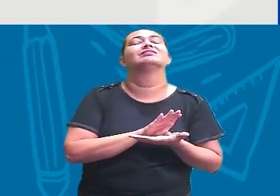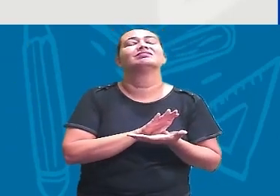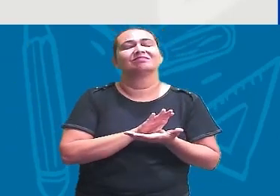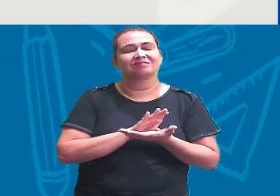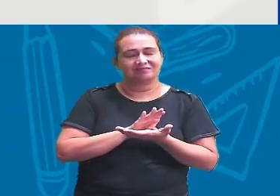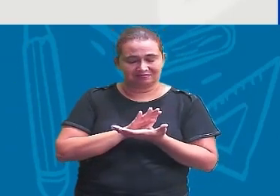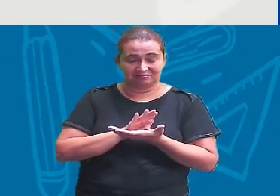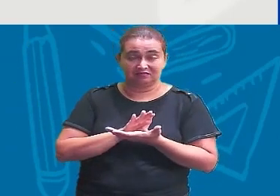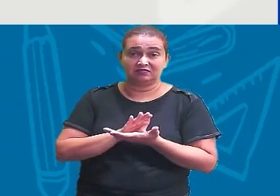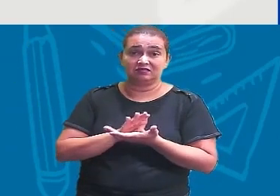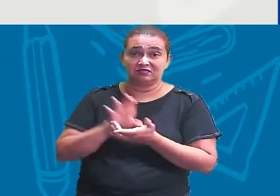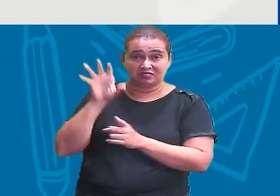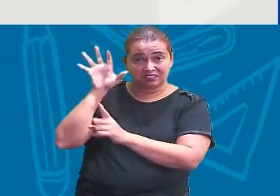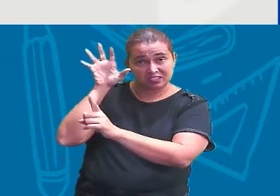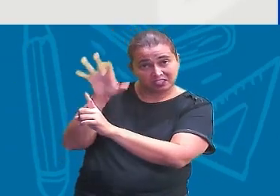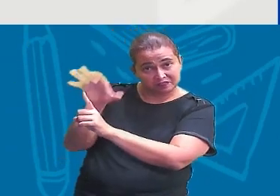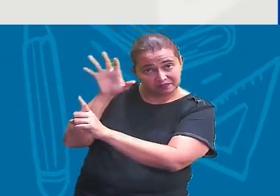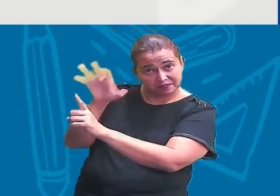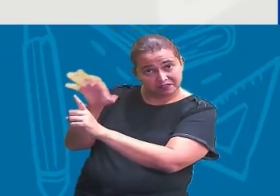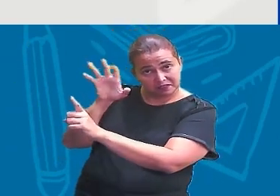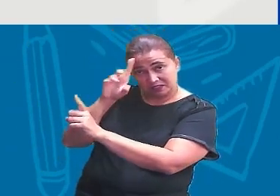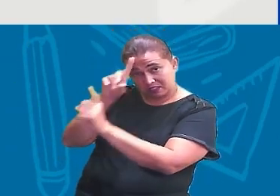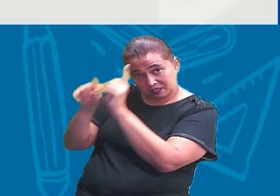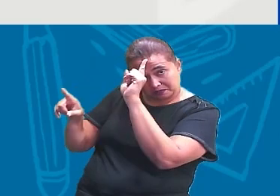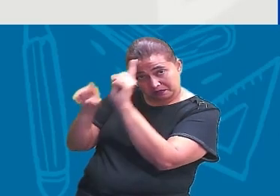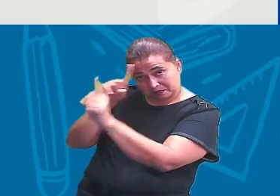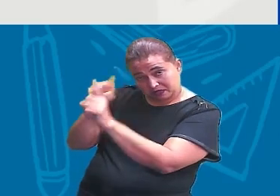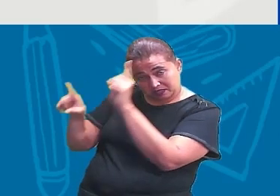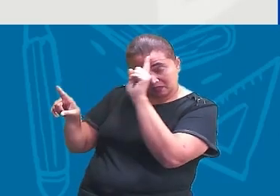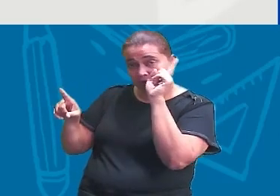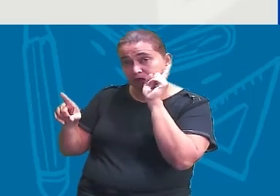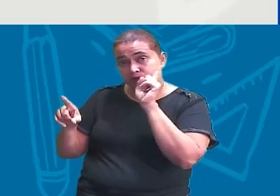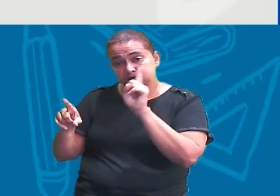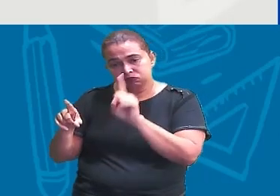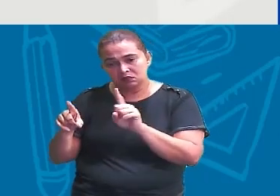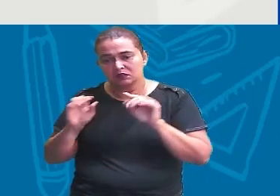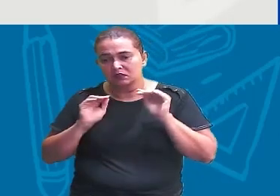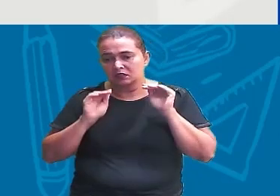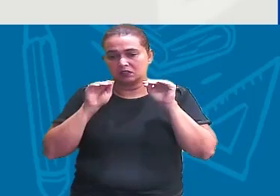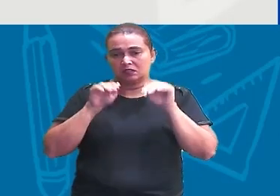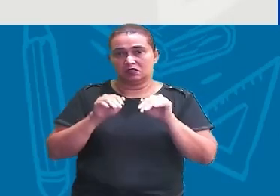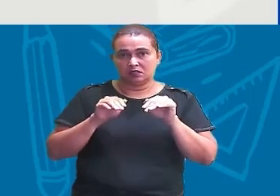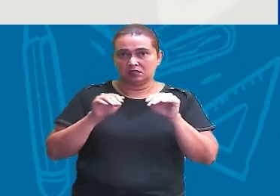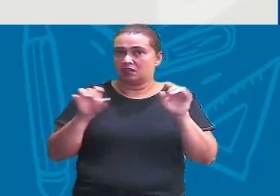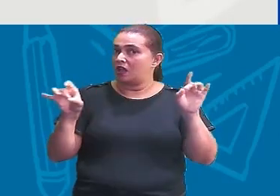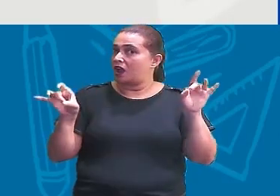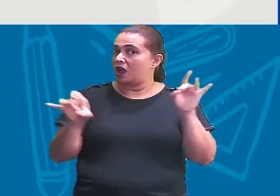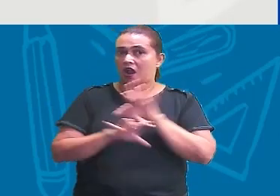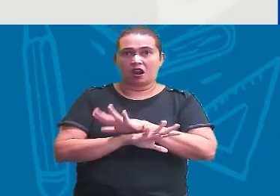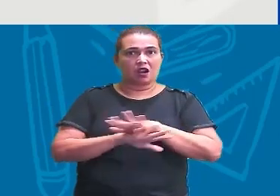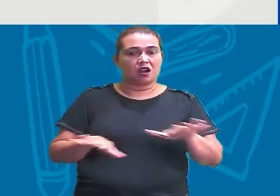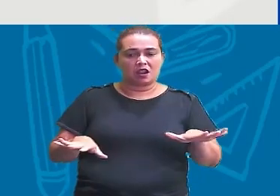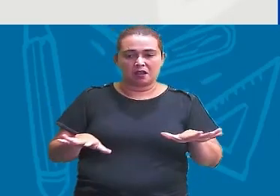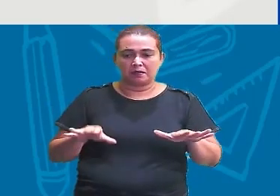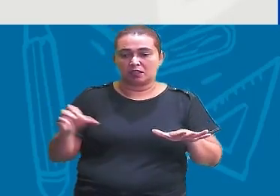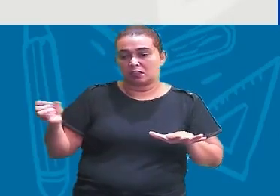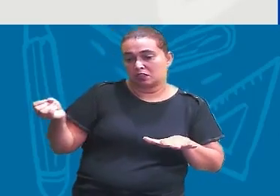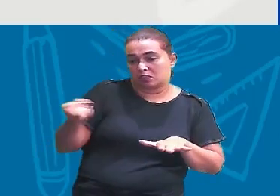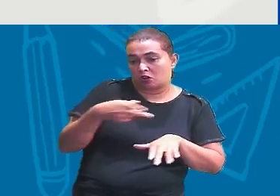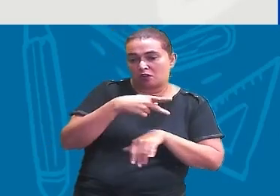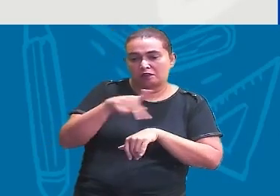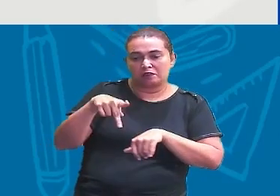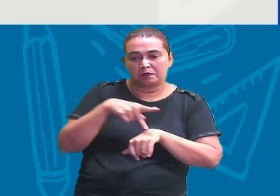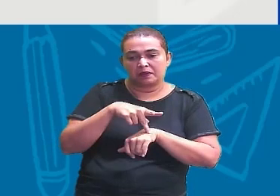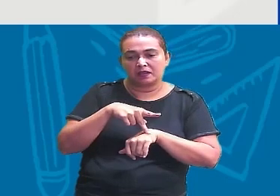do poder norte-americano naquele continente. O Império Austro-Húngaro acaba, outros países surgem dentro do